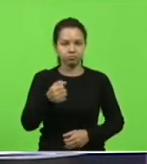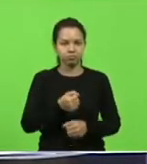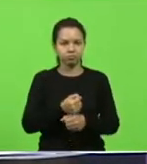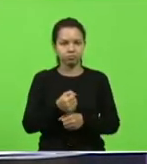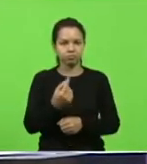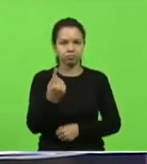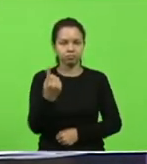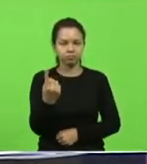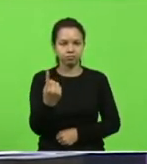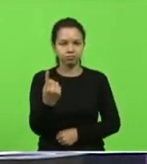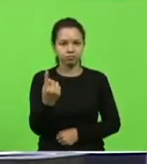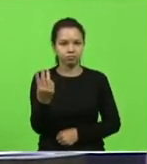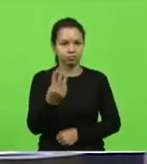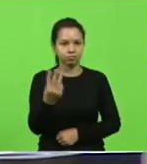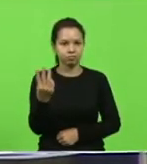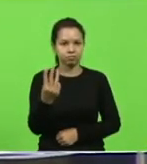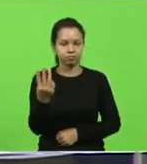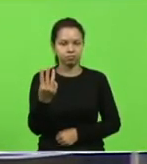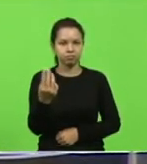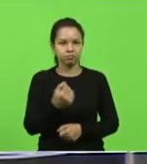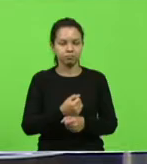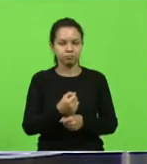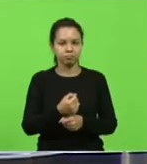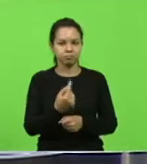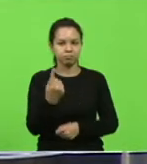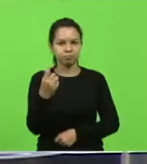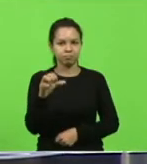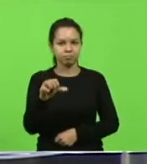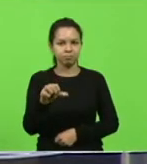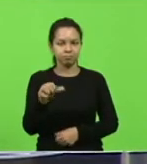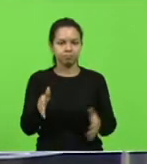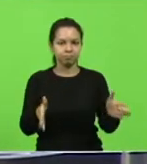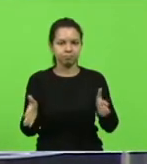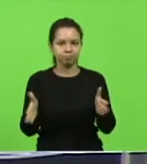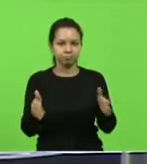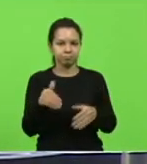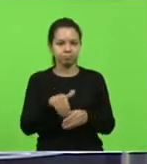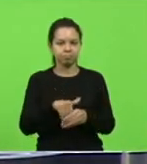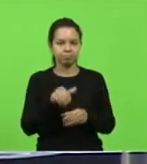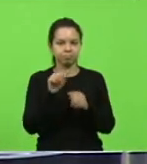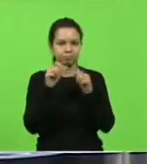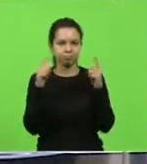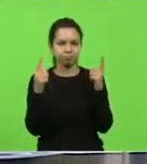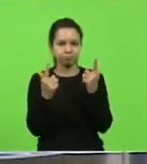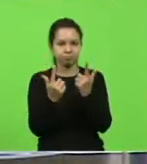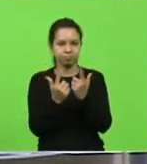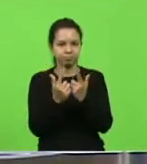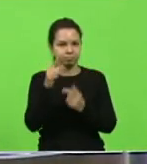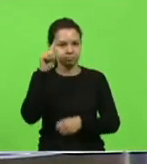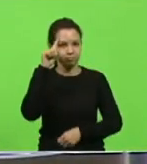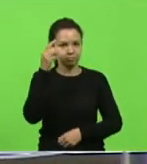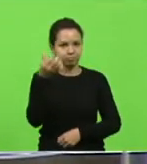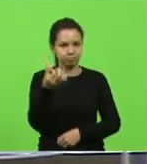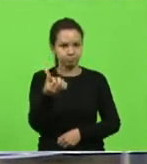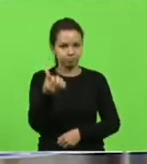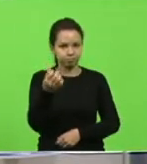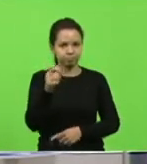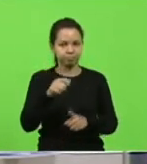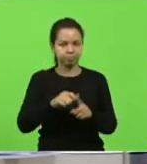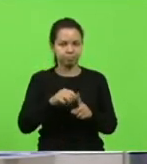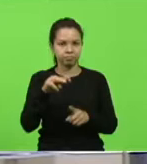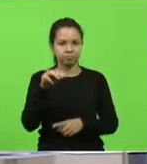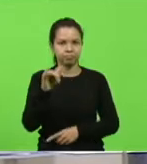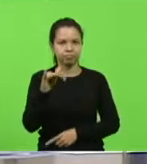da 3ª sessão Legislativa da décima nona legislatura da Assembleia Legislativa realizada em seis de maio de dois mil e